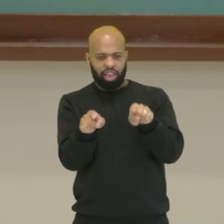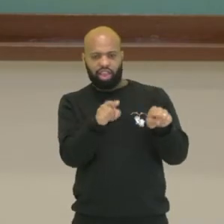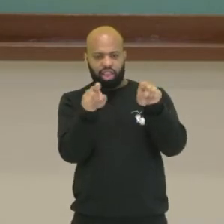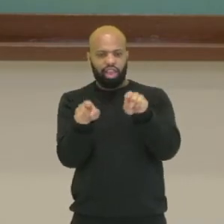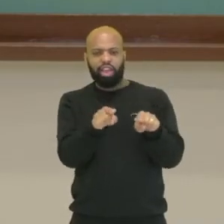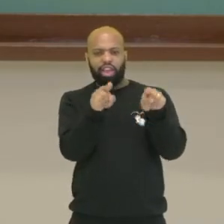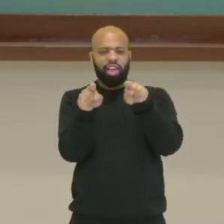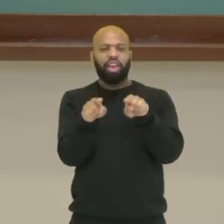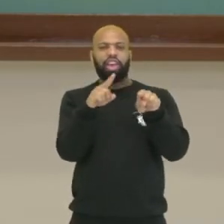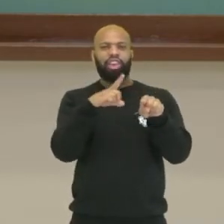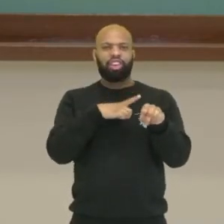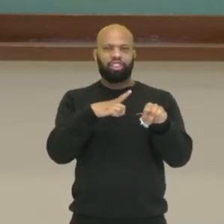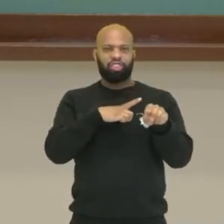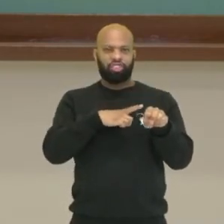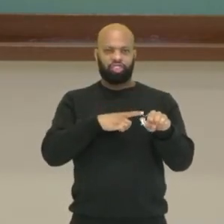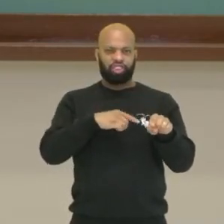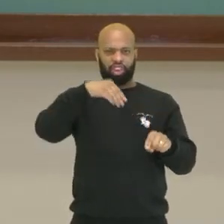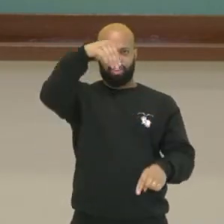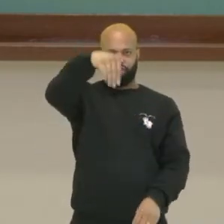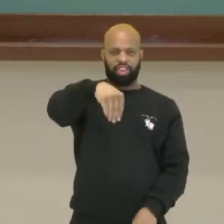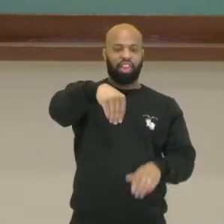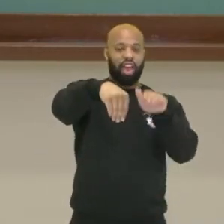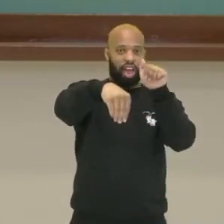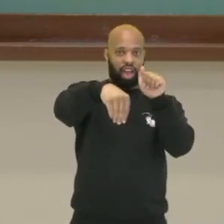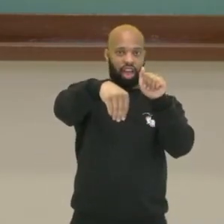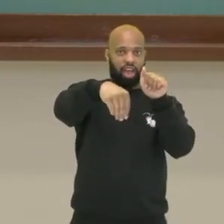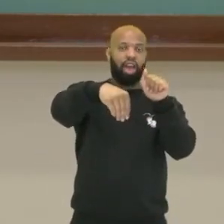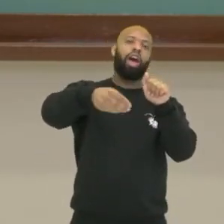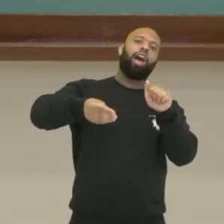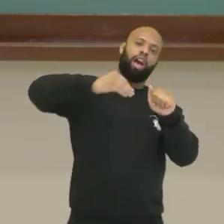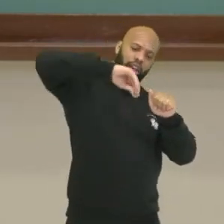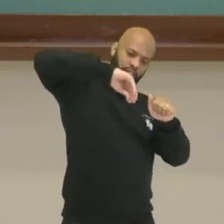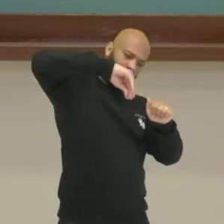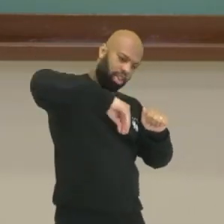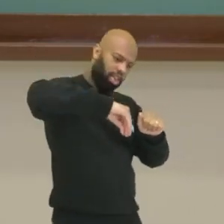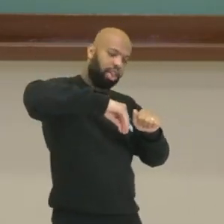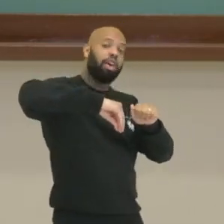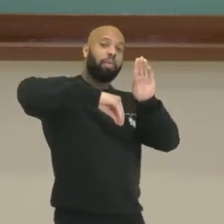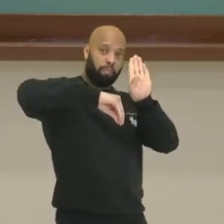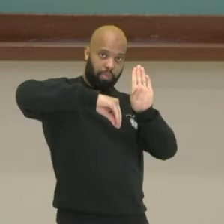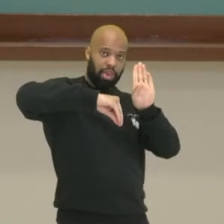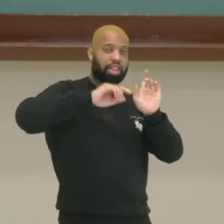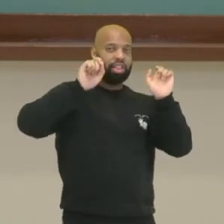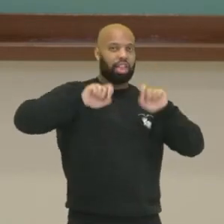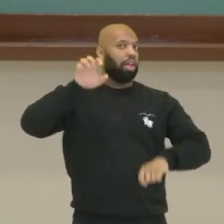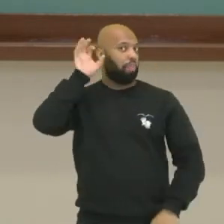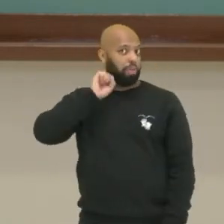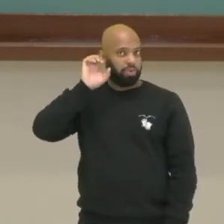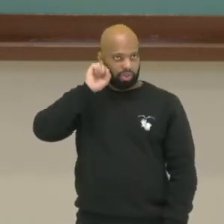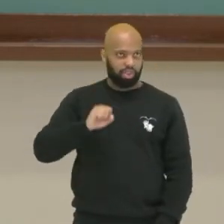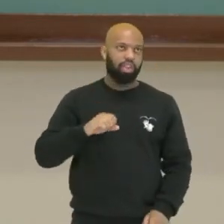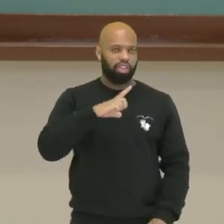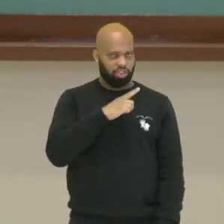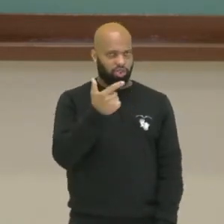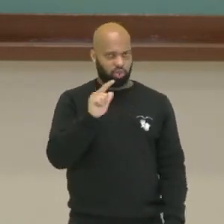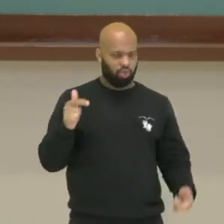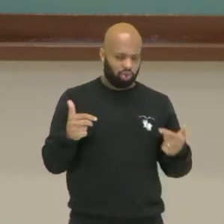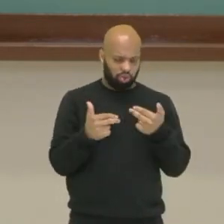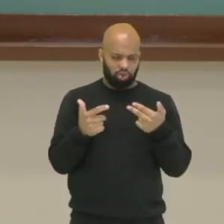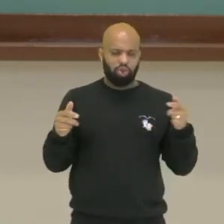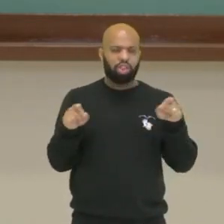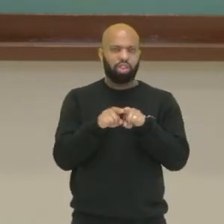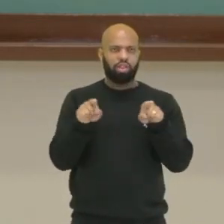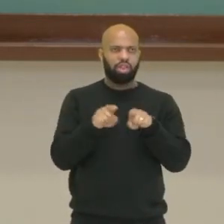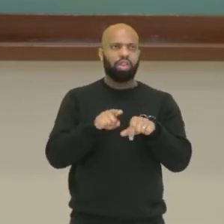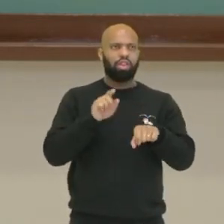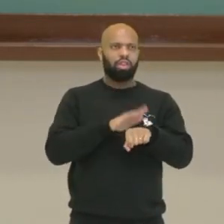ele tinha o lado A e o lado B. E aí você terminava de ouvir, virava a fita, ouvia o lado B. E outra coisa, quando